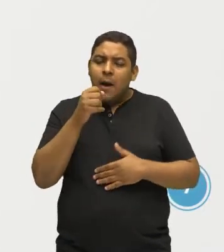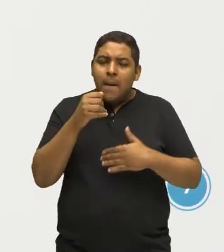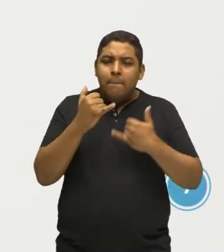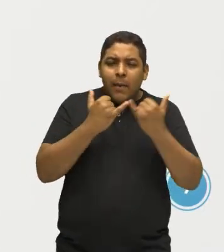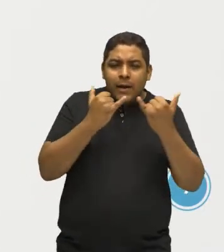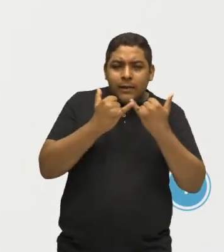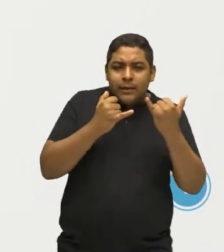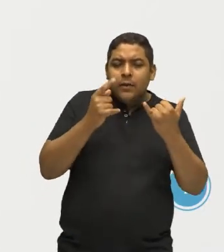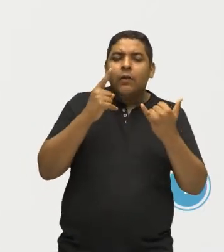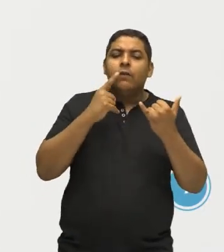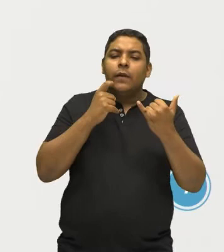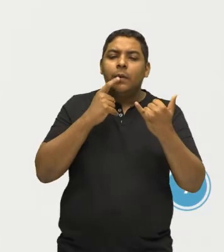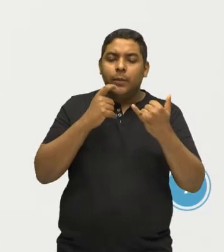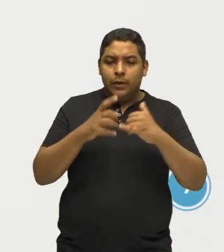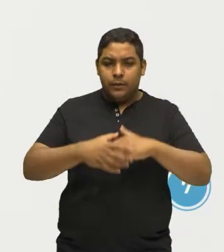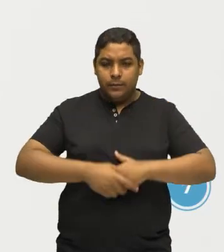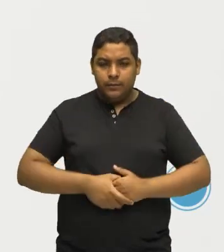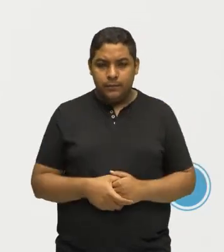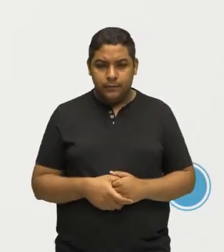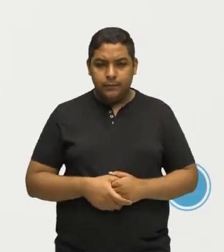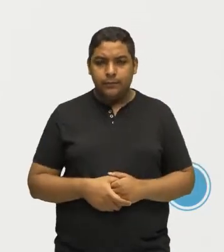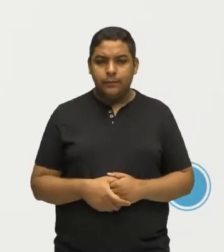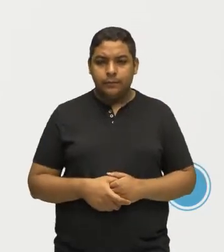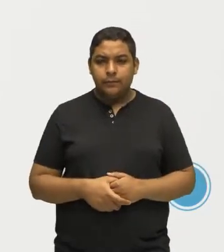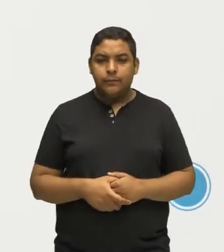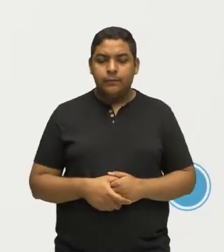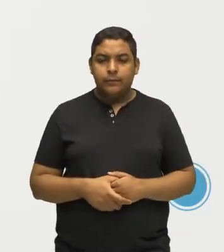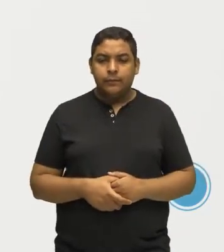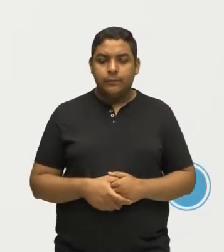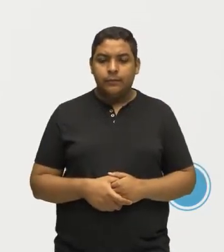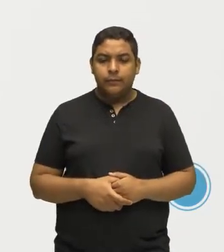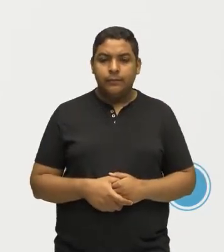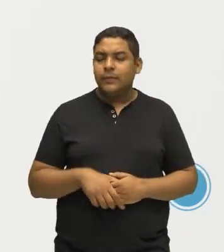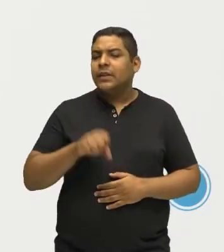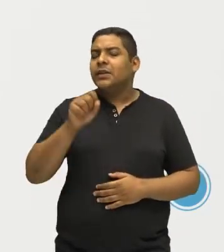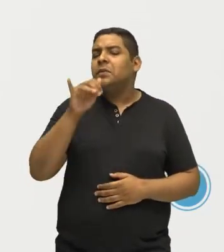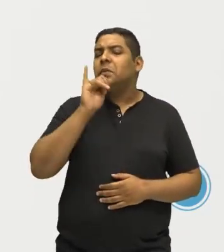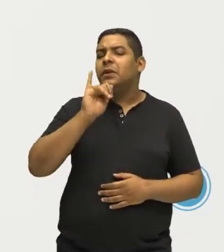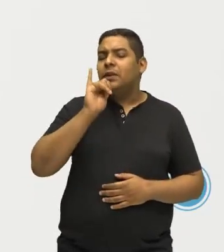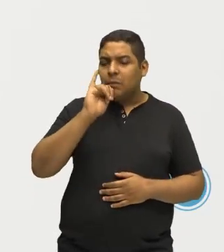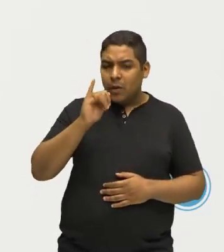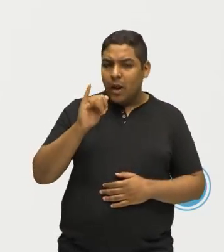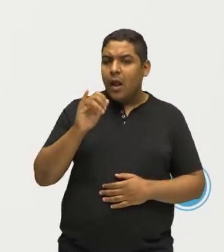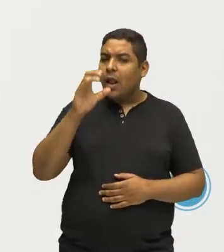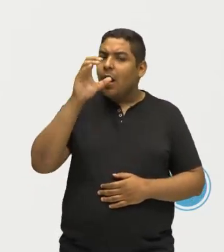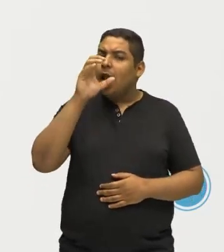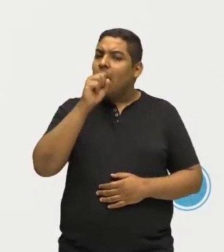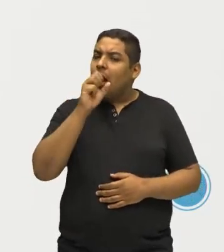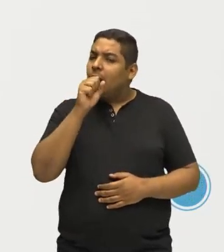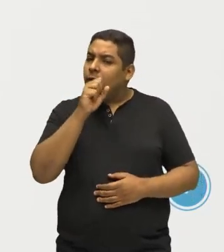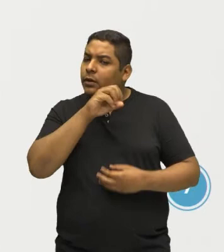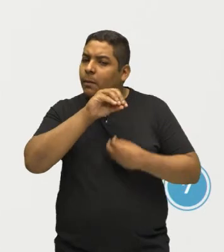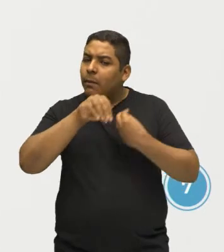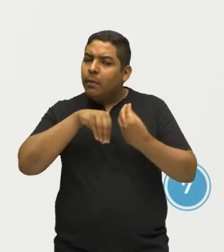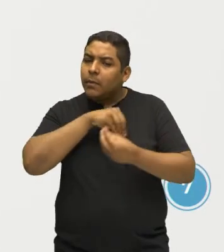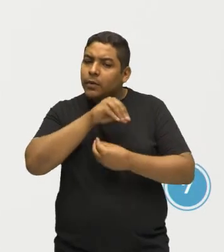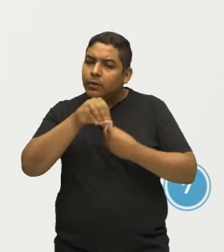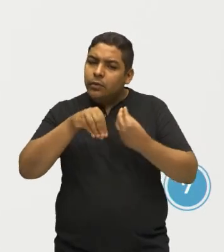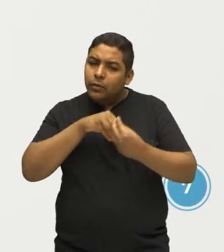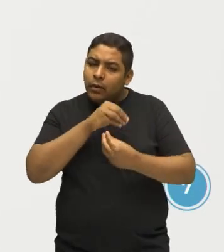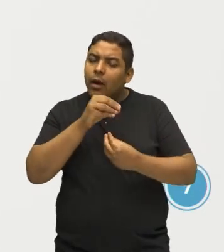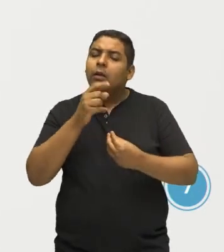avermelhado. E se eu pegar o laranja com o vermelho, vai surgir essa outra aqui, que seria o